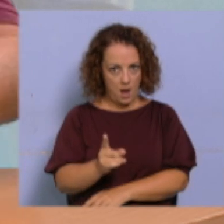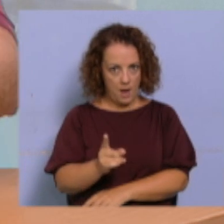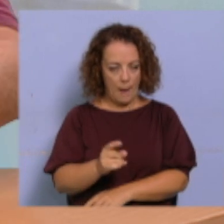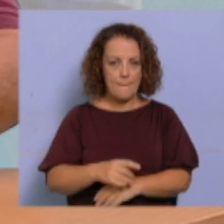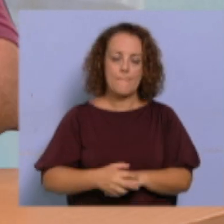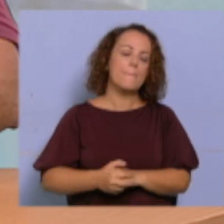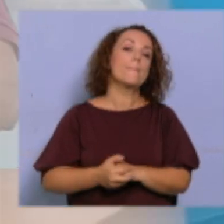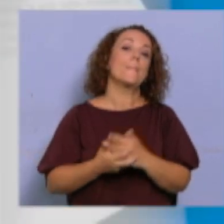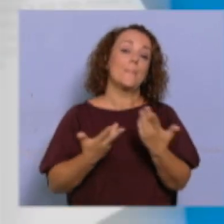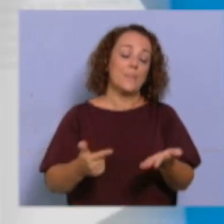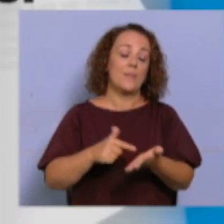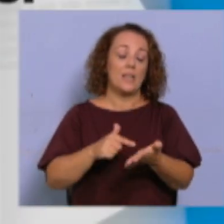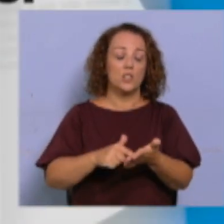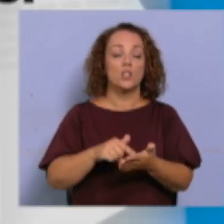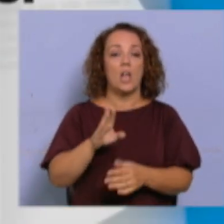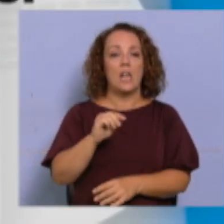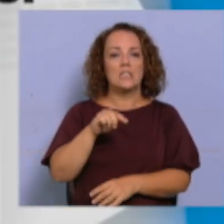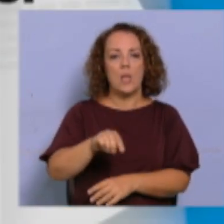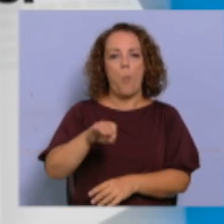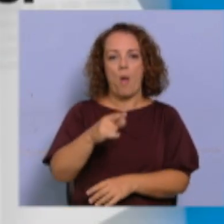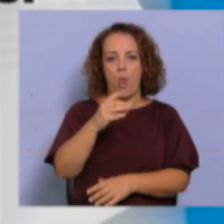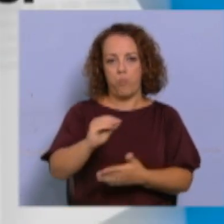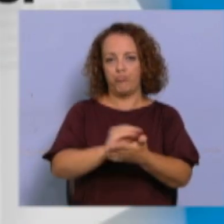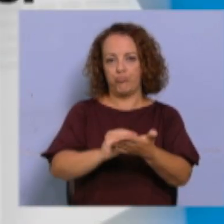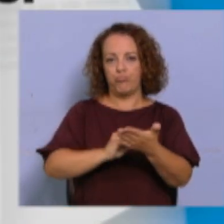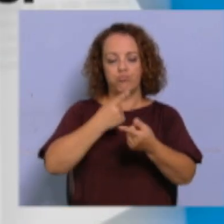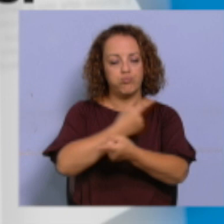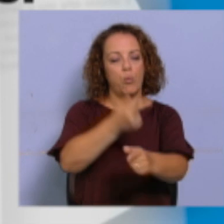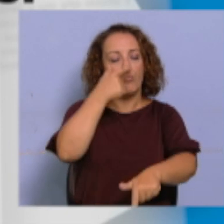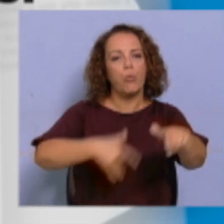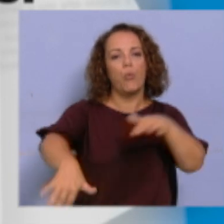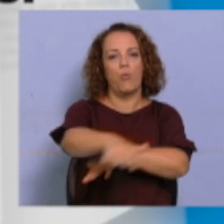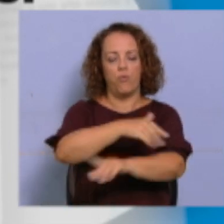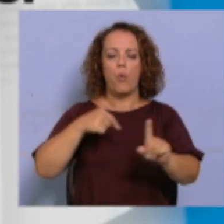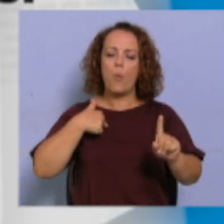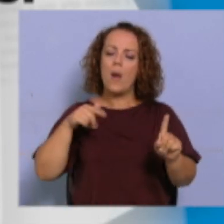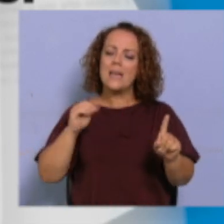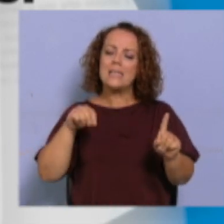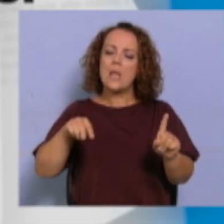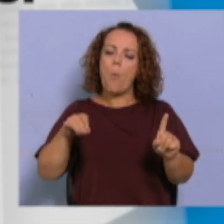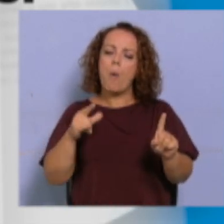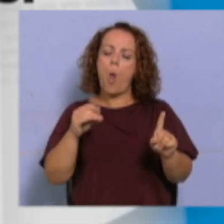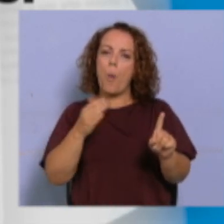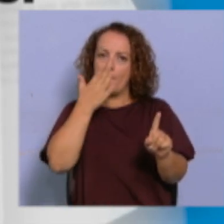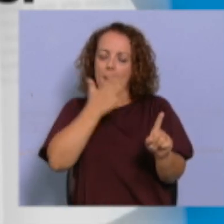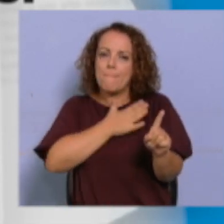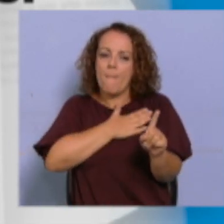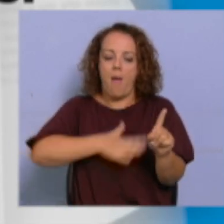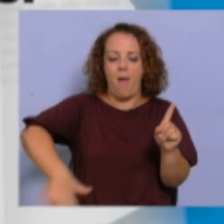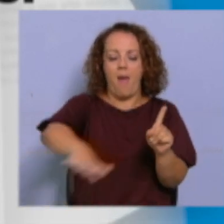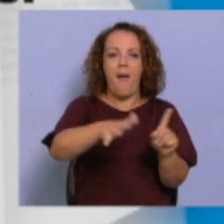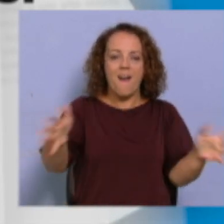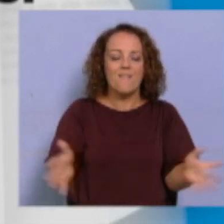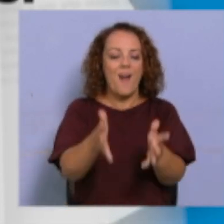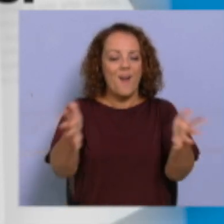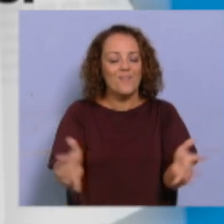isto é uma carta que São Paulo escreve aos Filipenses. Os Filipenses era uma comunidade que aparentemente São Paulo gostava muito, e entusiasma-os e